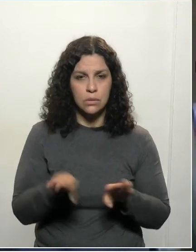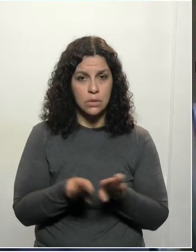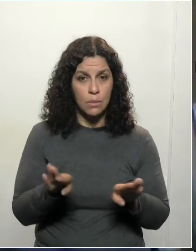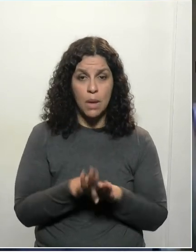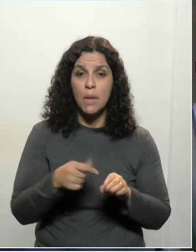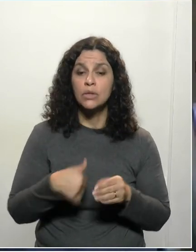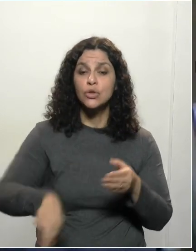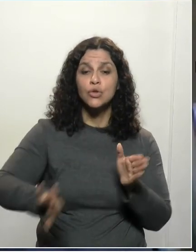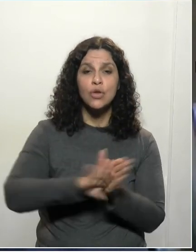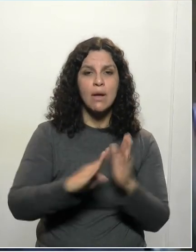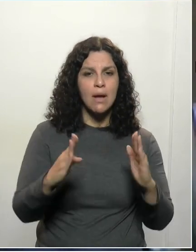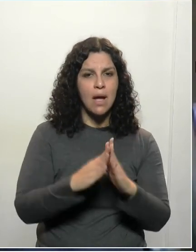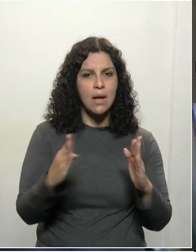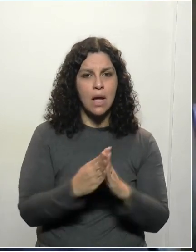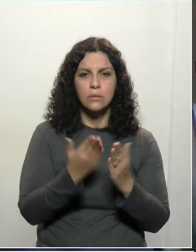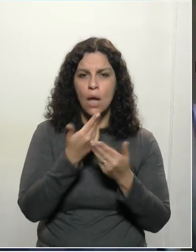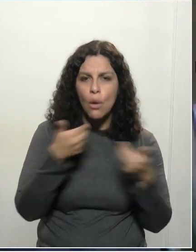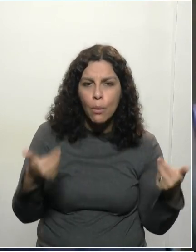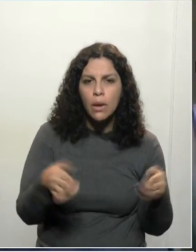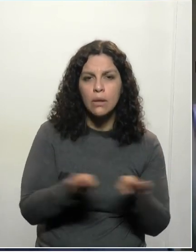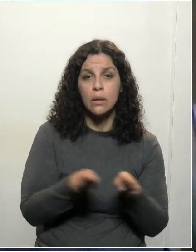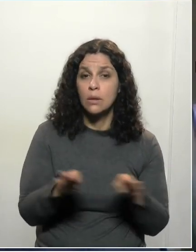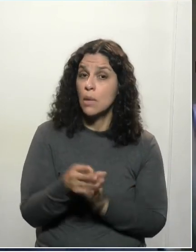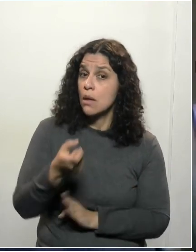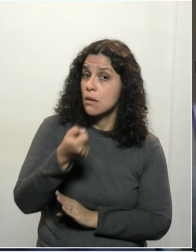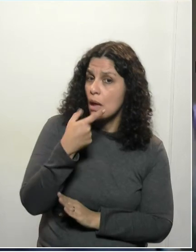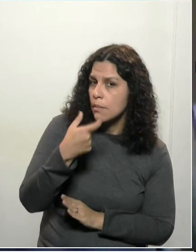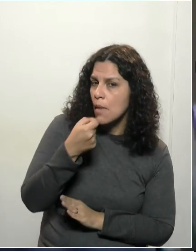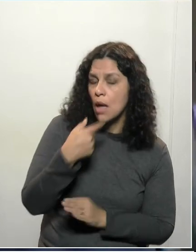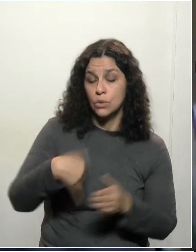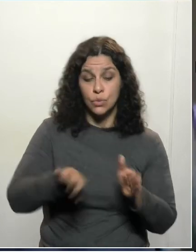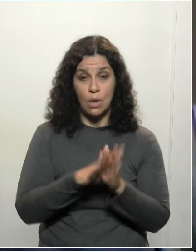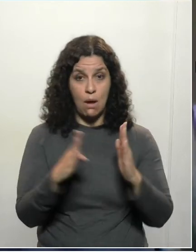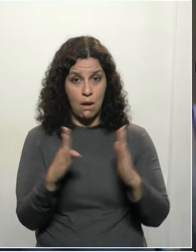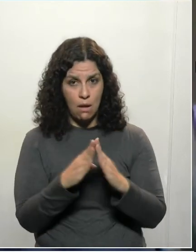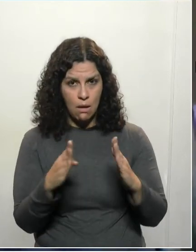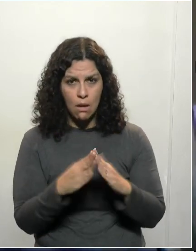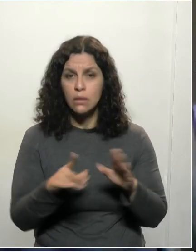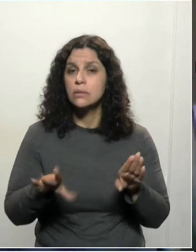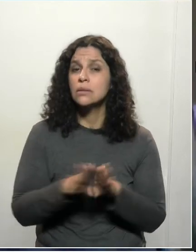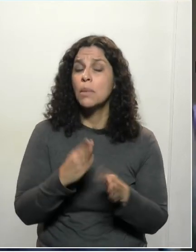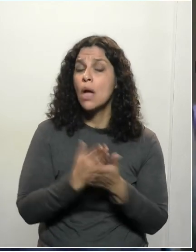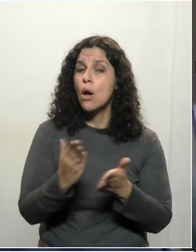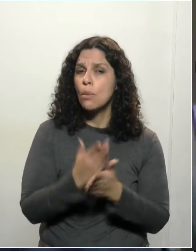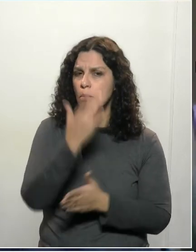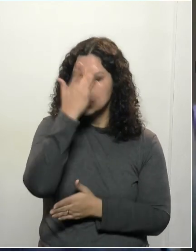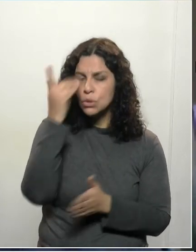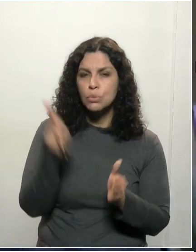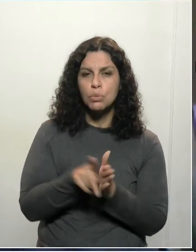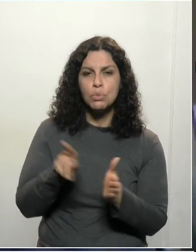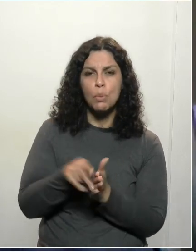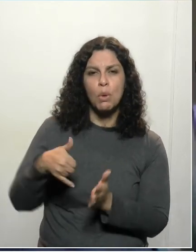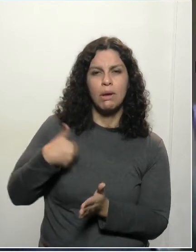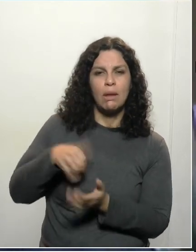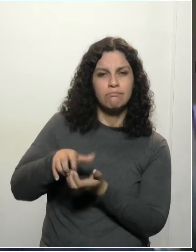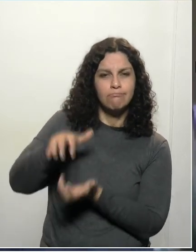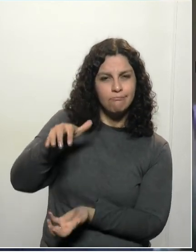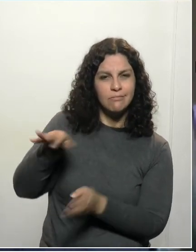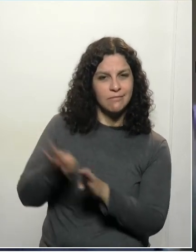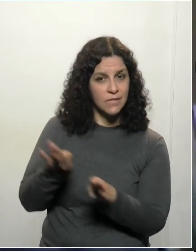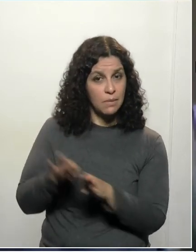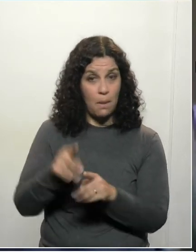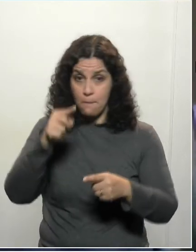estão recebendo a comida em casa, o medicamento em casa, principalmente o pessoal que tem mais idade, que